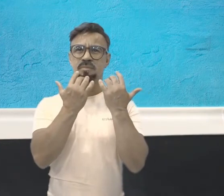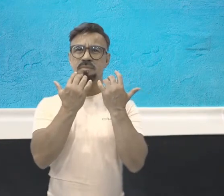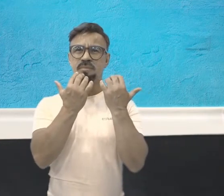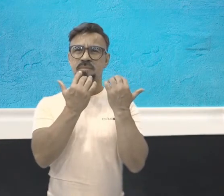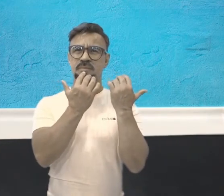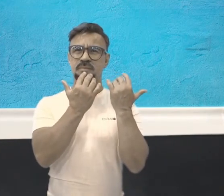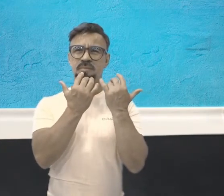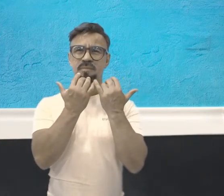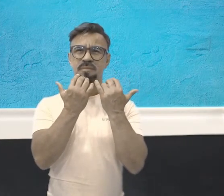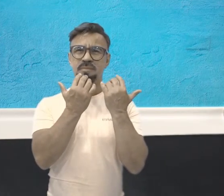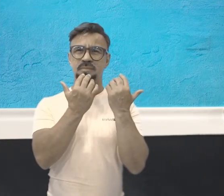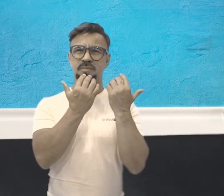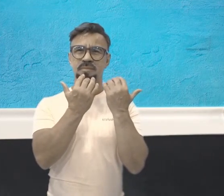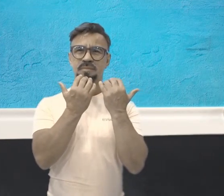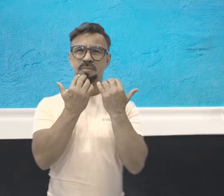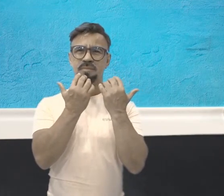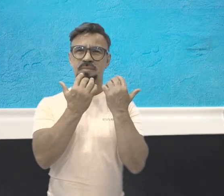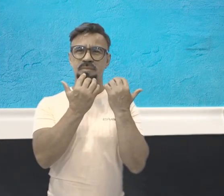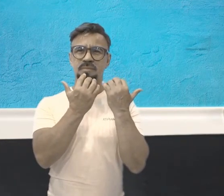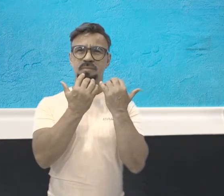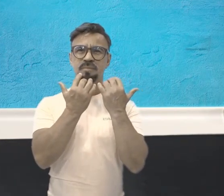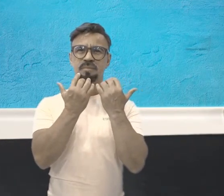E aí